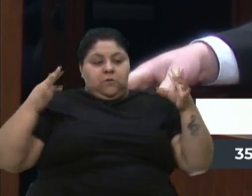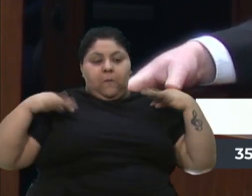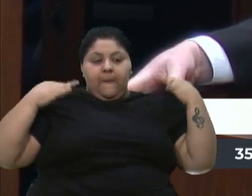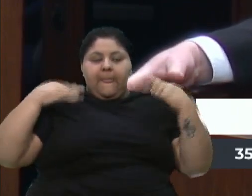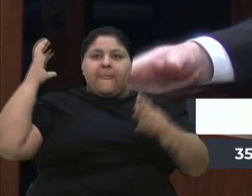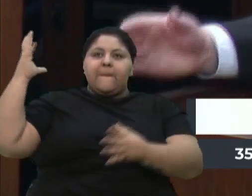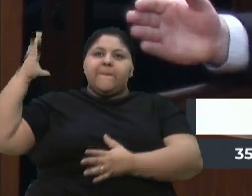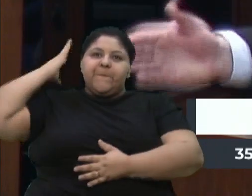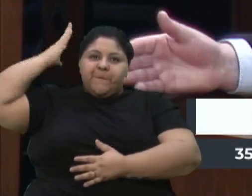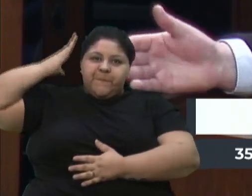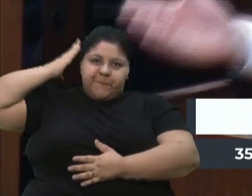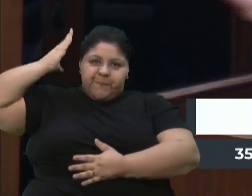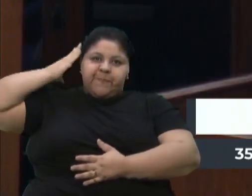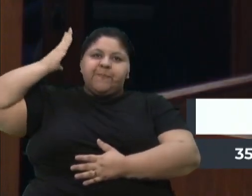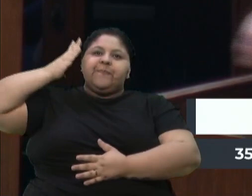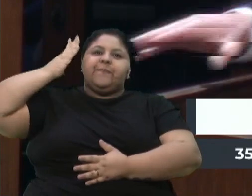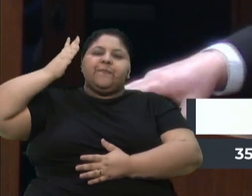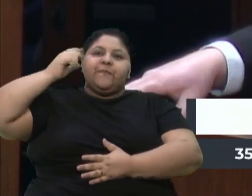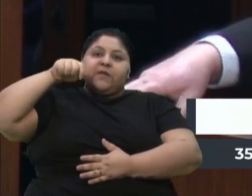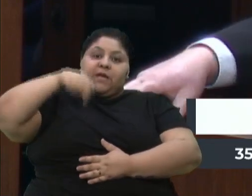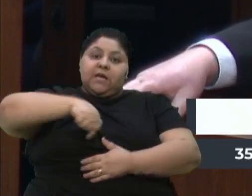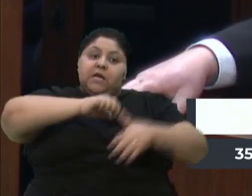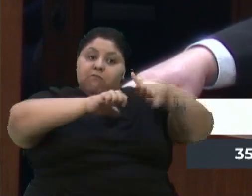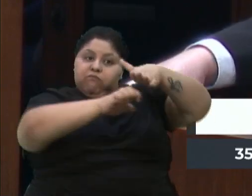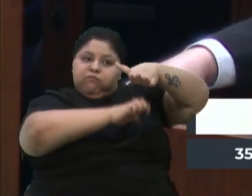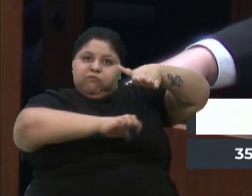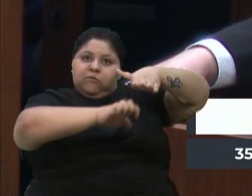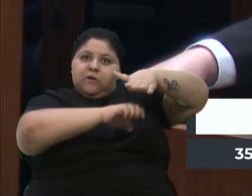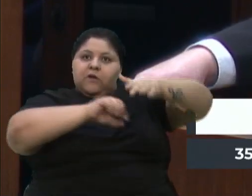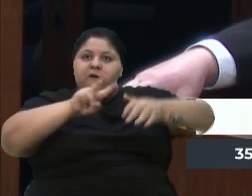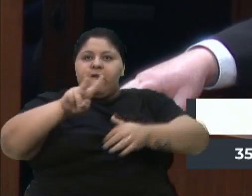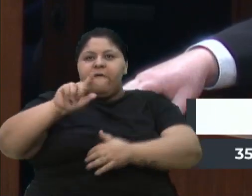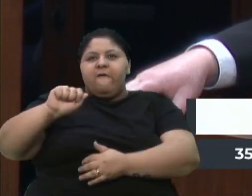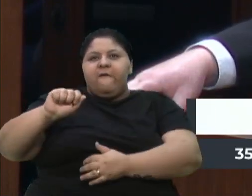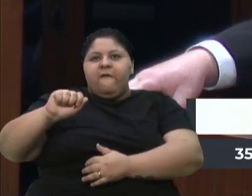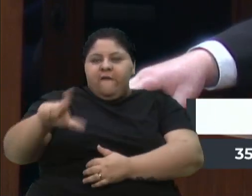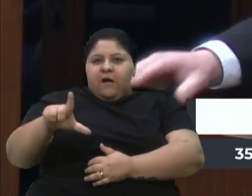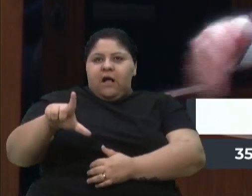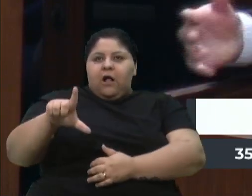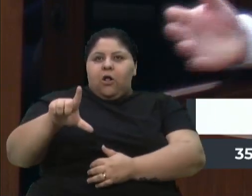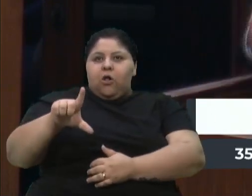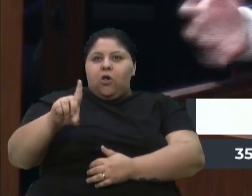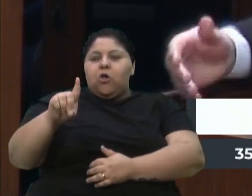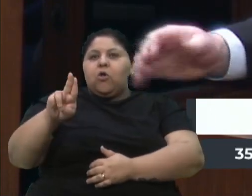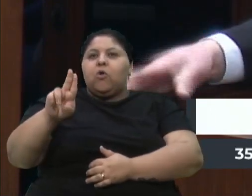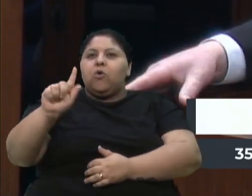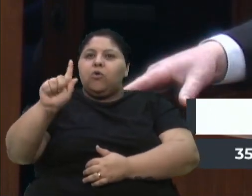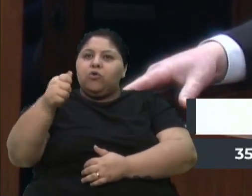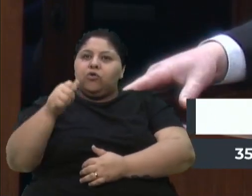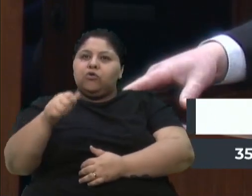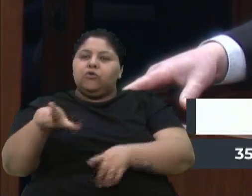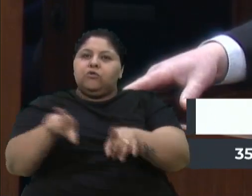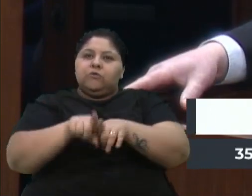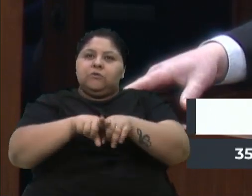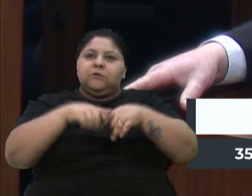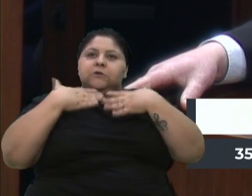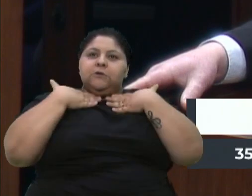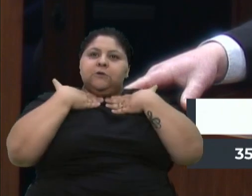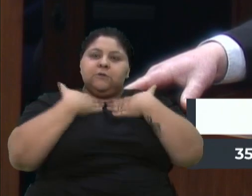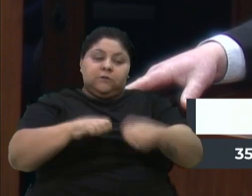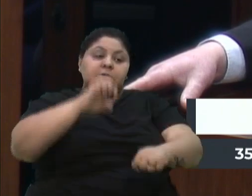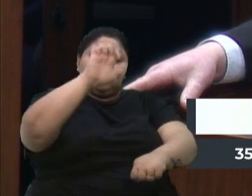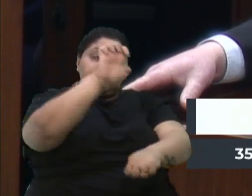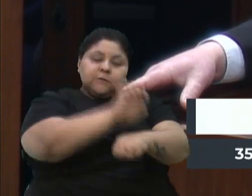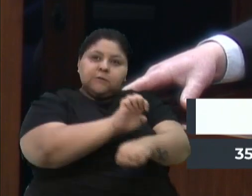Valduga, que é um grande empresário que está investindo aqui em Caxias do Sul, e o secretário estadual também vai estar participando desse